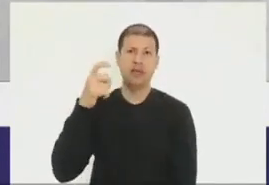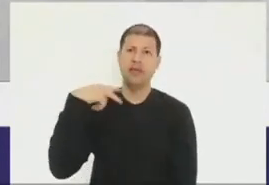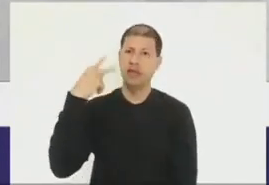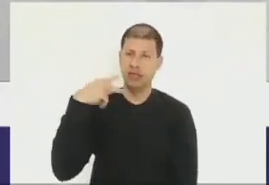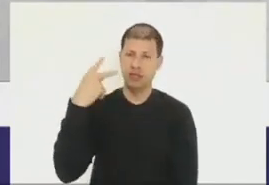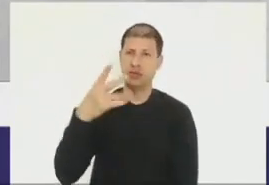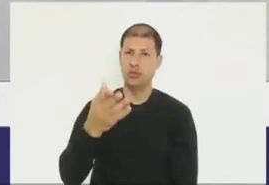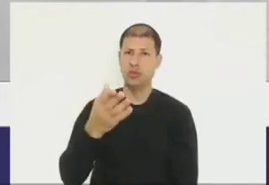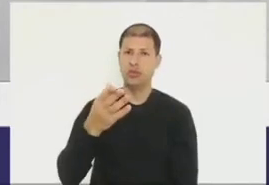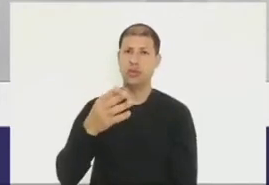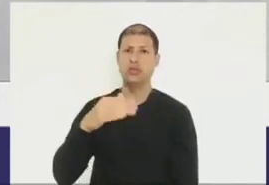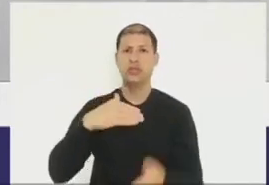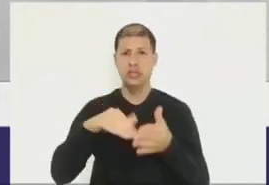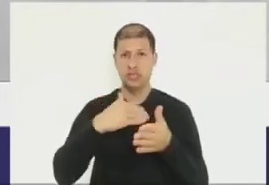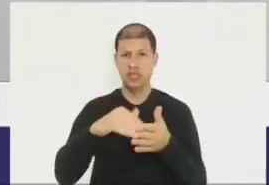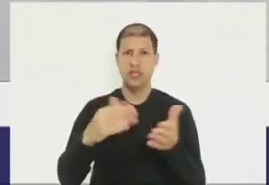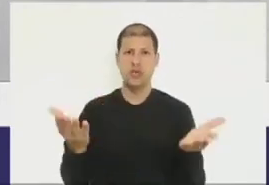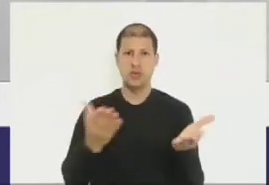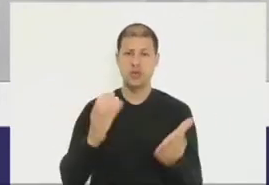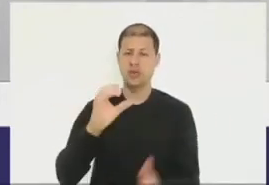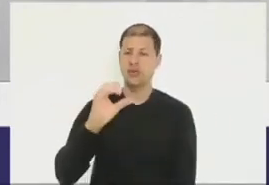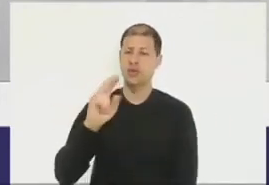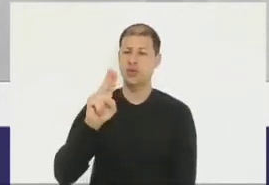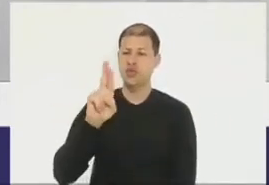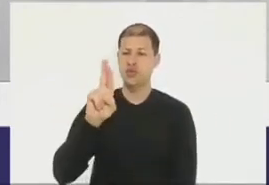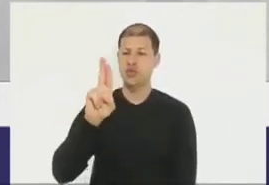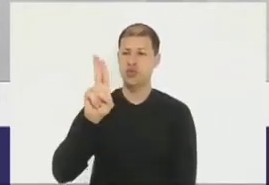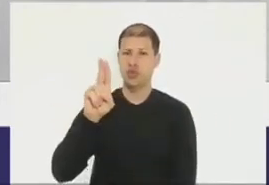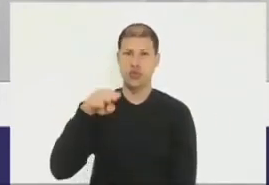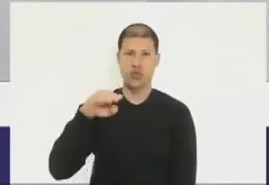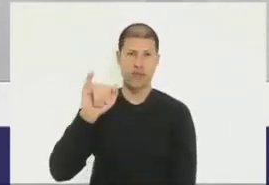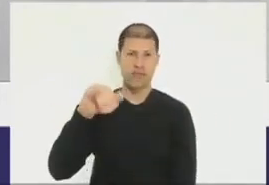e secretário hoje, Curumim, que esteve